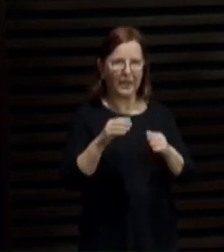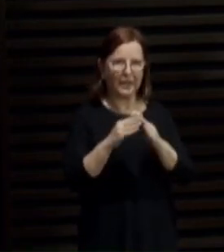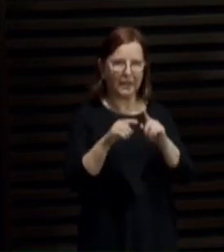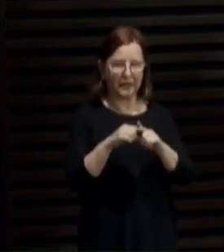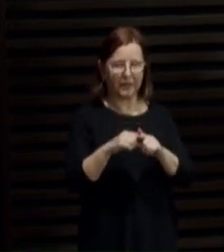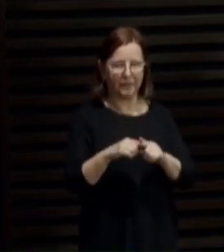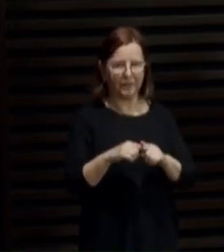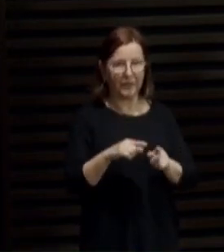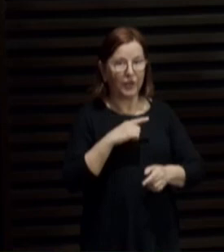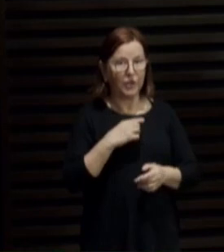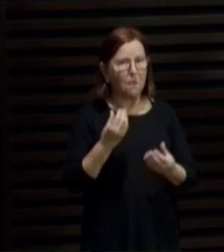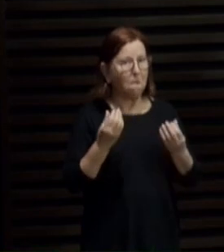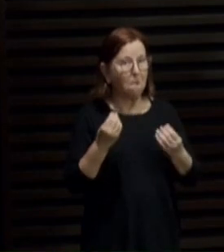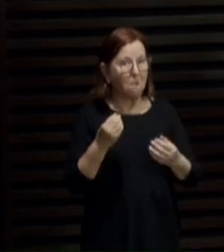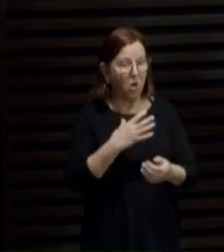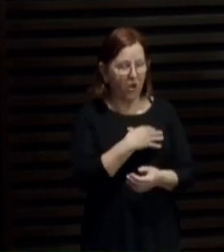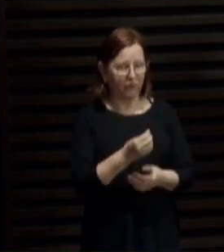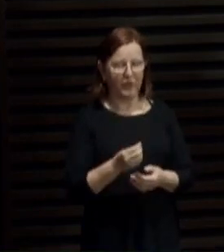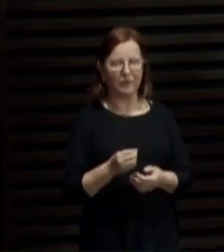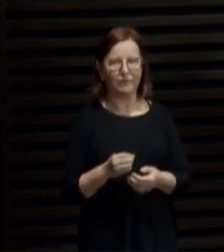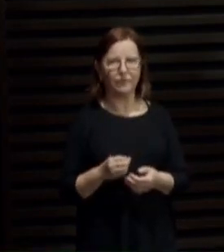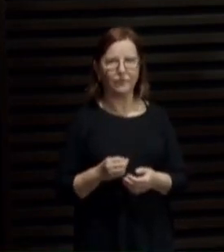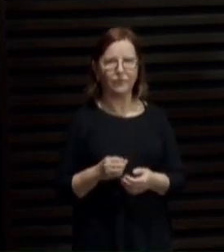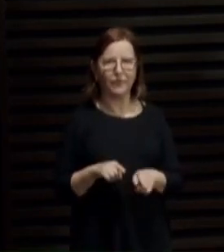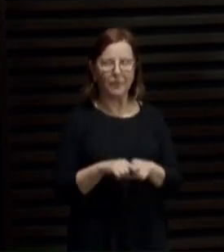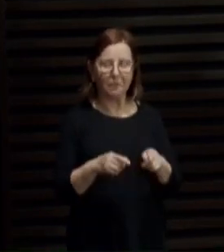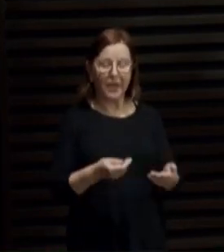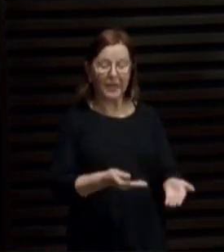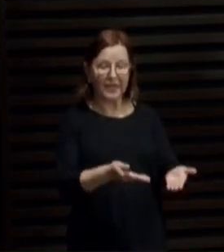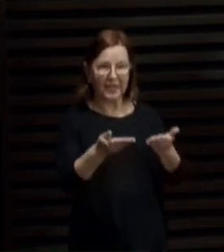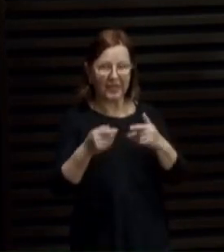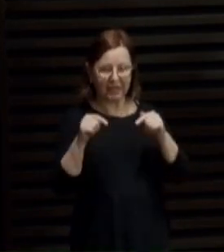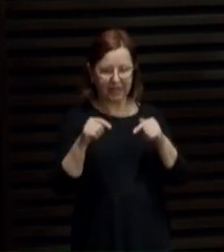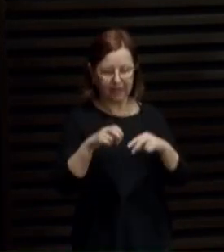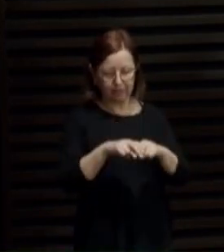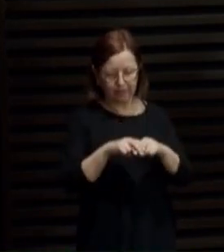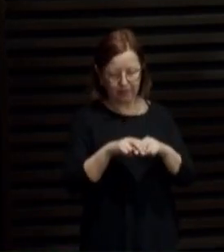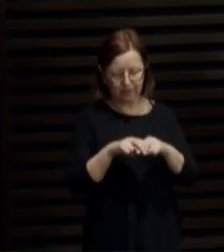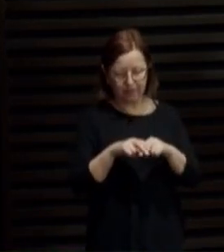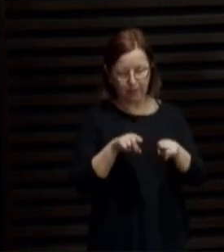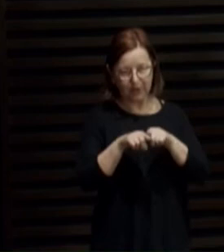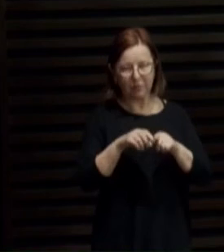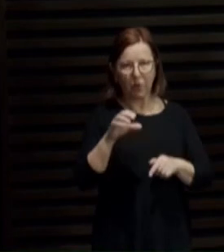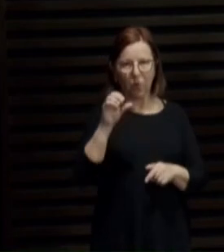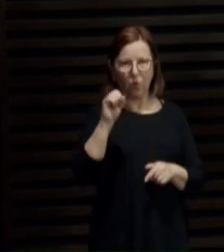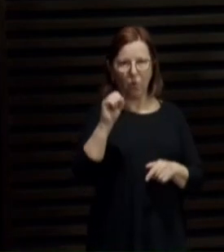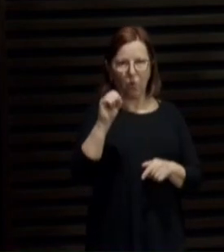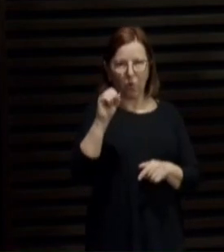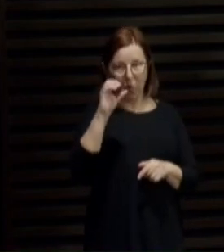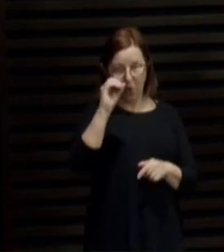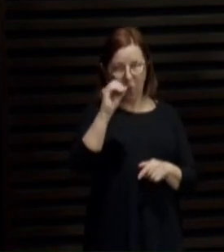de filho. Mas ele foi trazido aqui pelo irmão Oswaldo Campos, que foi um